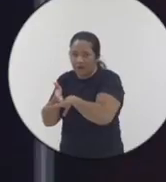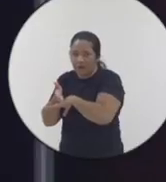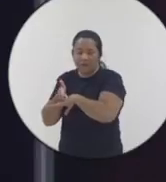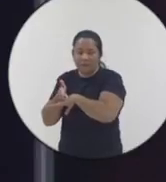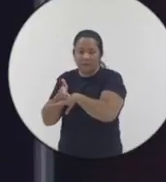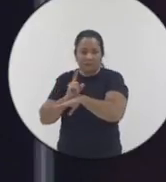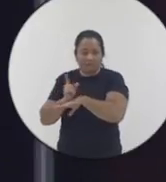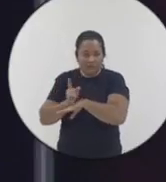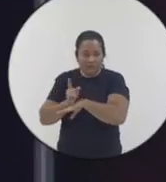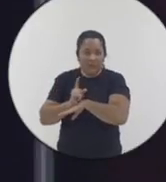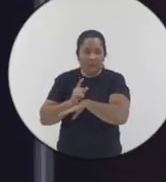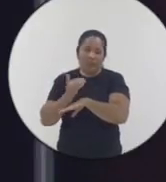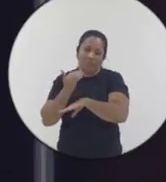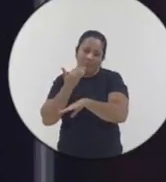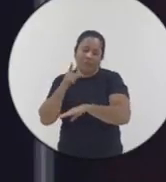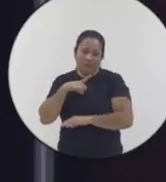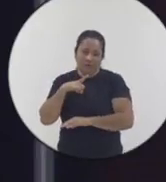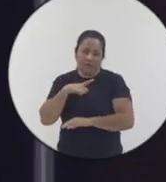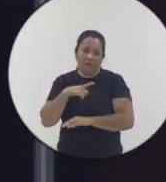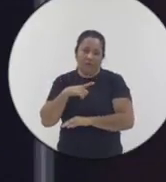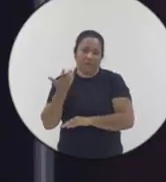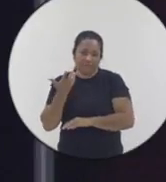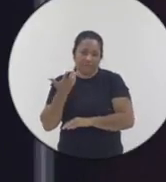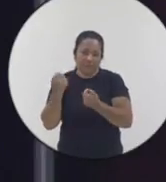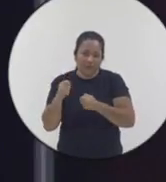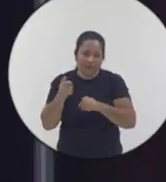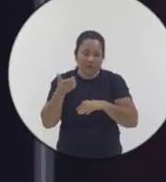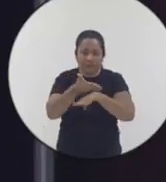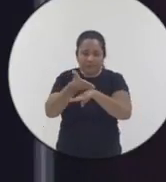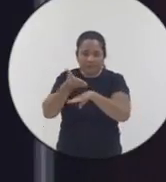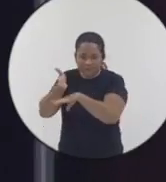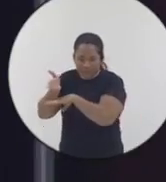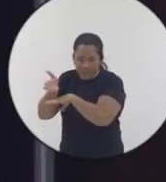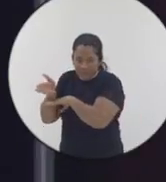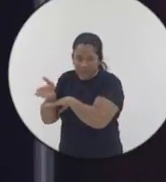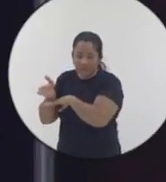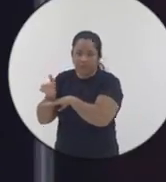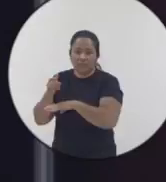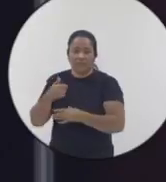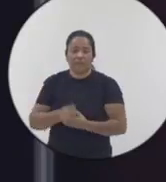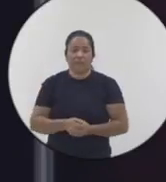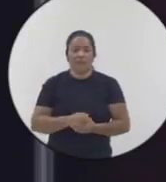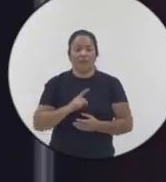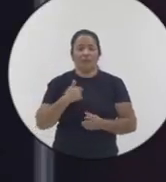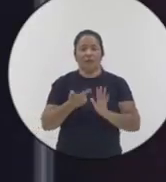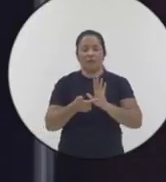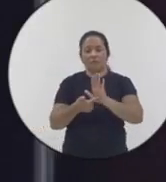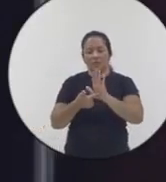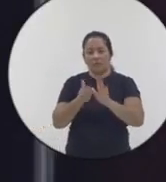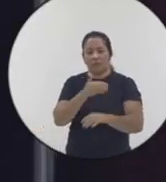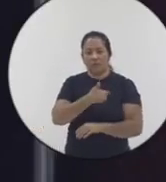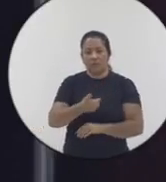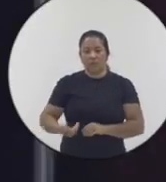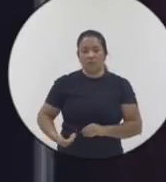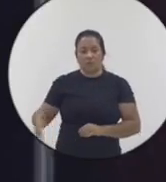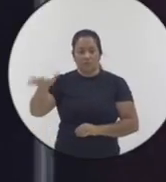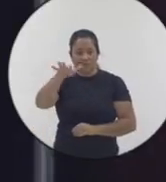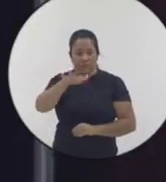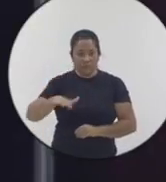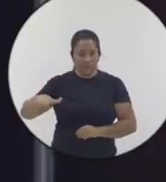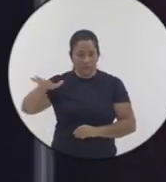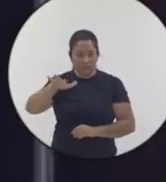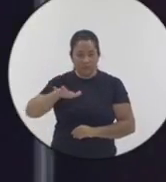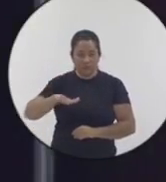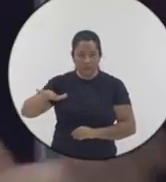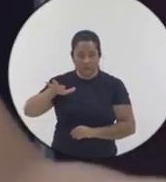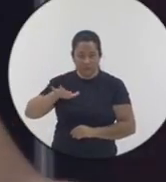a construção só do Conselho. Eu queria aqui iniciar me atentando ao cenário governamental. Né? Apontamentos como esse trazem